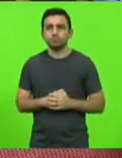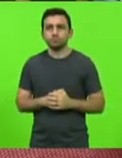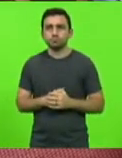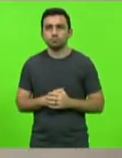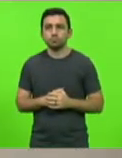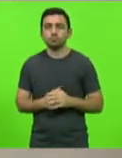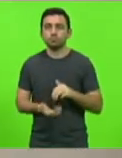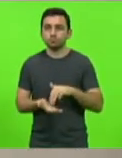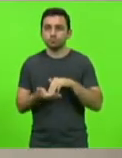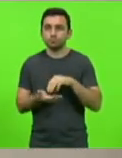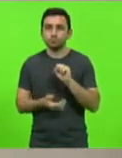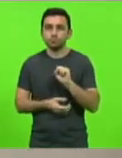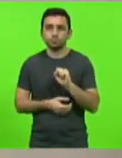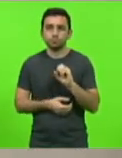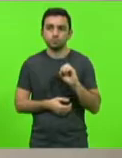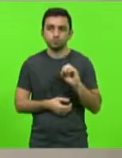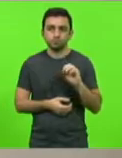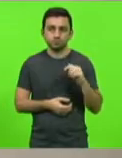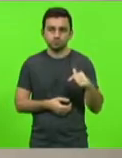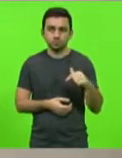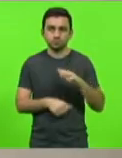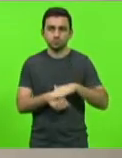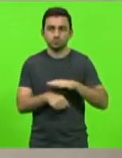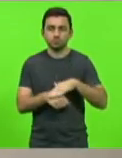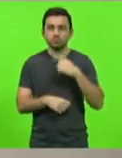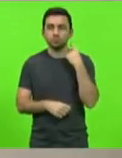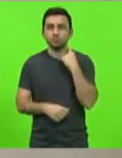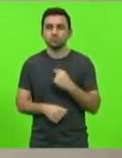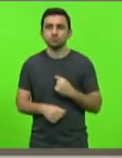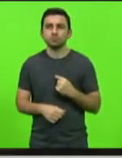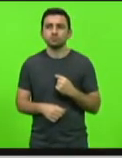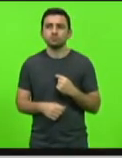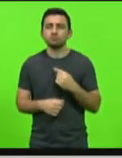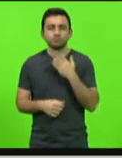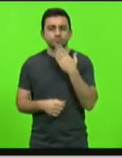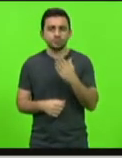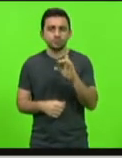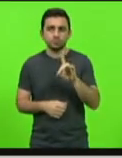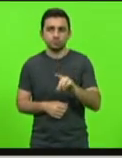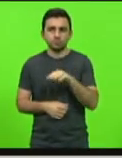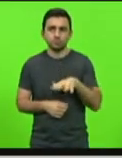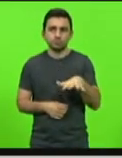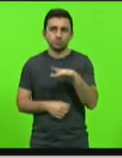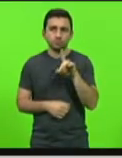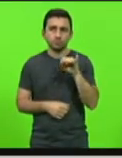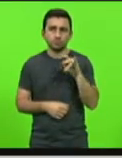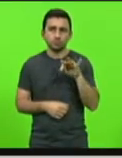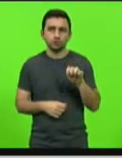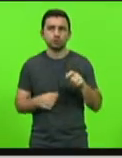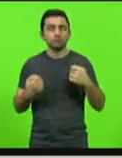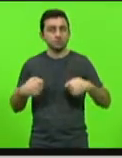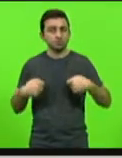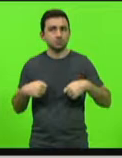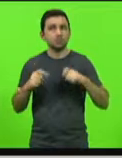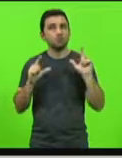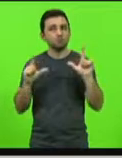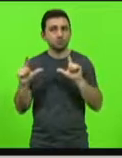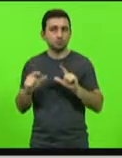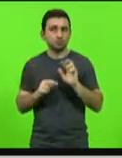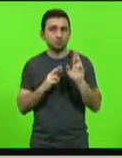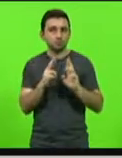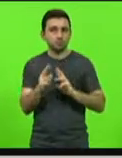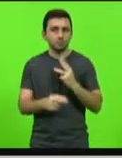Moção 807, autor, deputado Silvio Drevec, apelando ao diretor-geral do DENIT pela sinalização das obras da rodovia BR